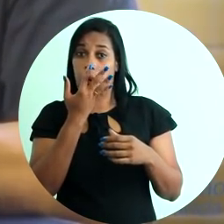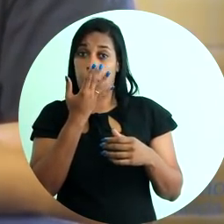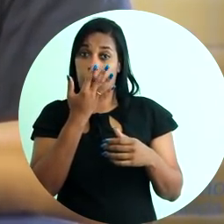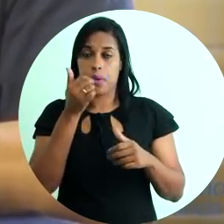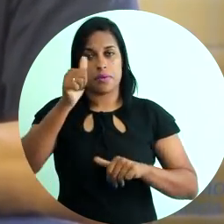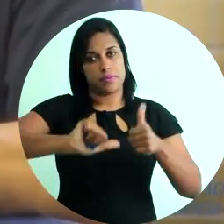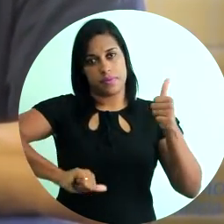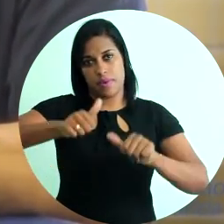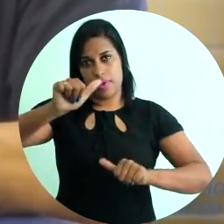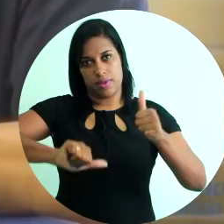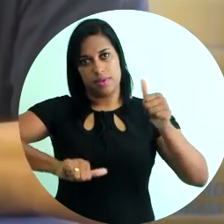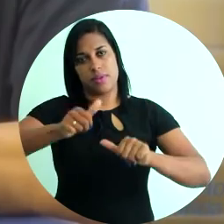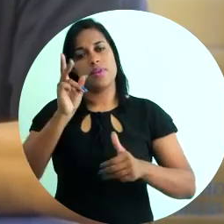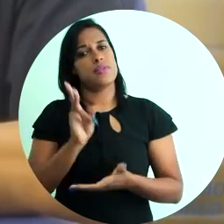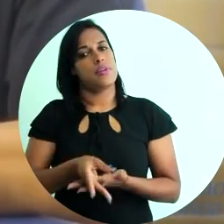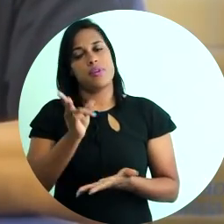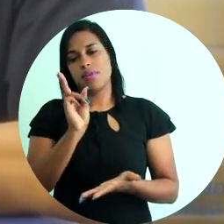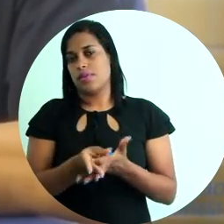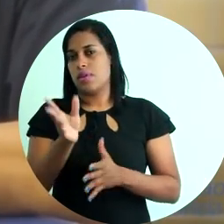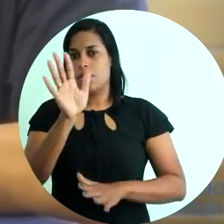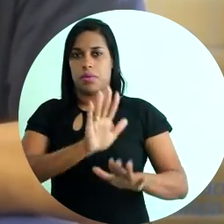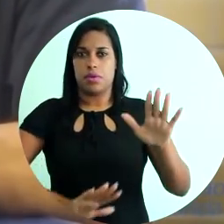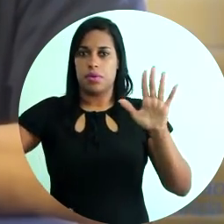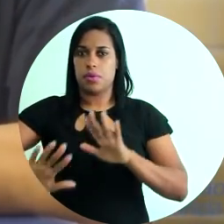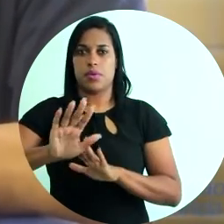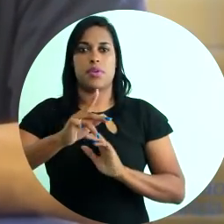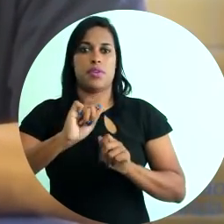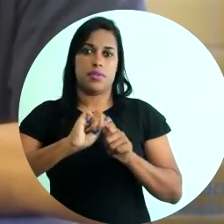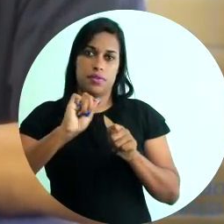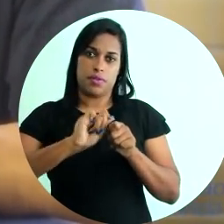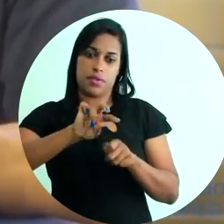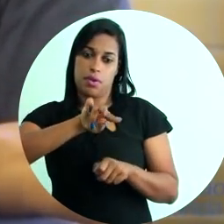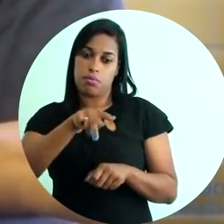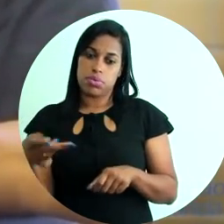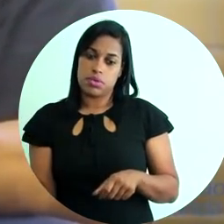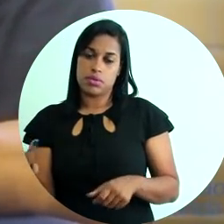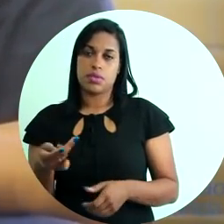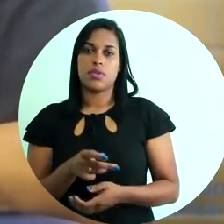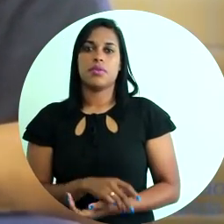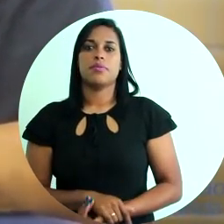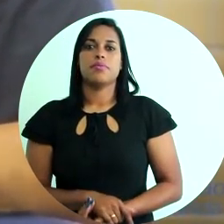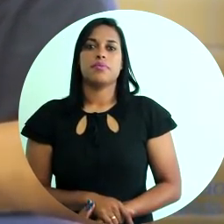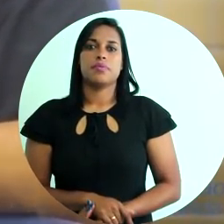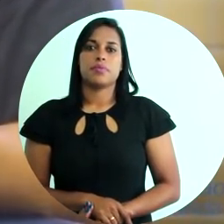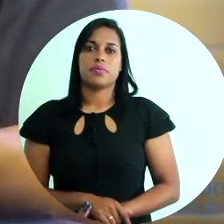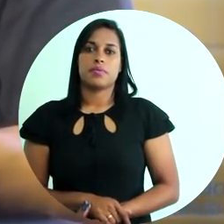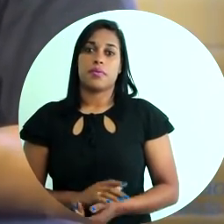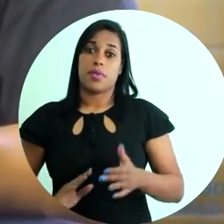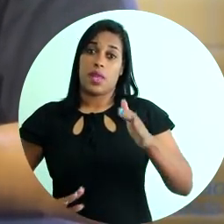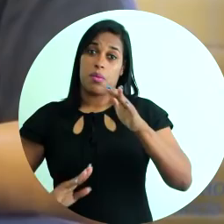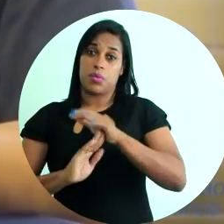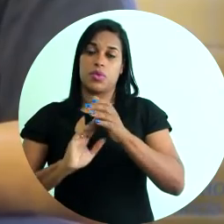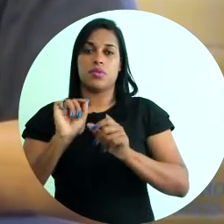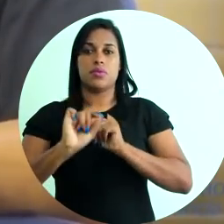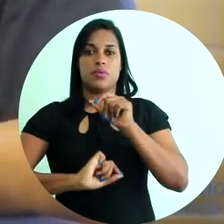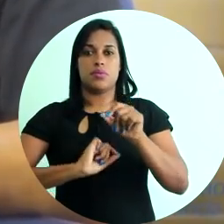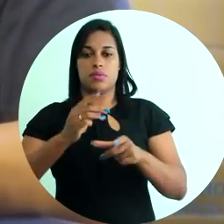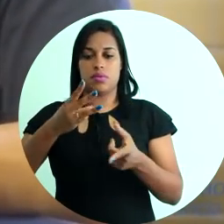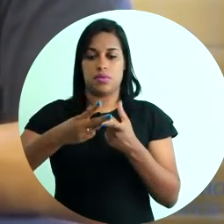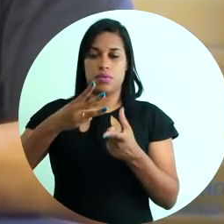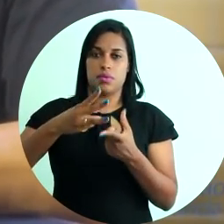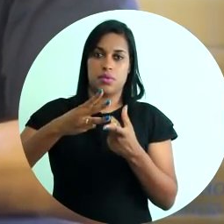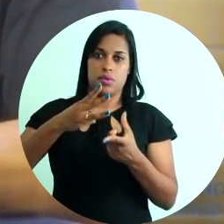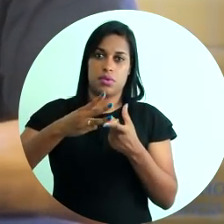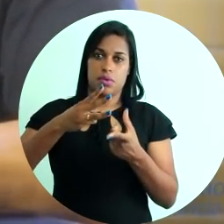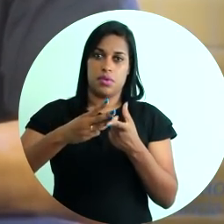relação à qualidade. Então você deve sempre tomar cuidado em relação a isso quando você for fazer essa conversão. E nós temos por último os arquivos